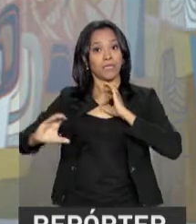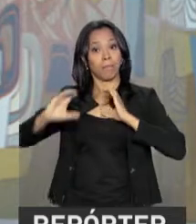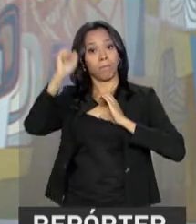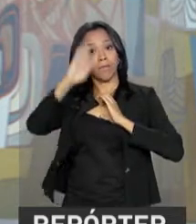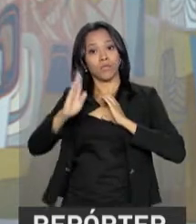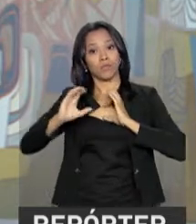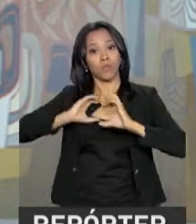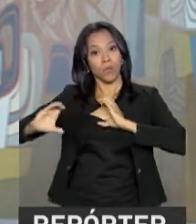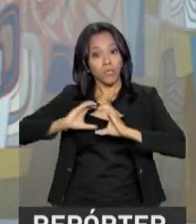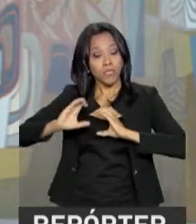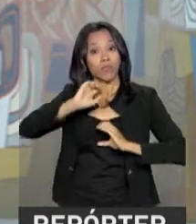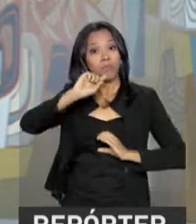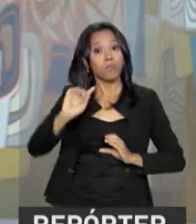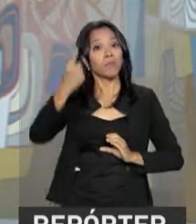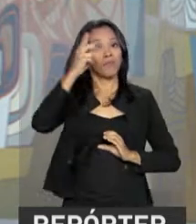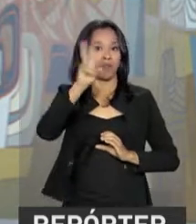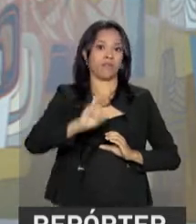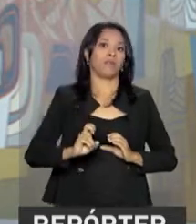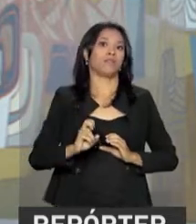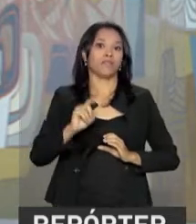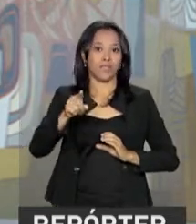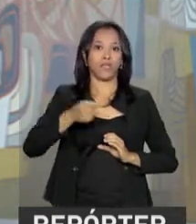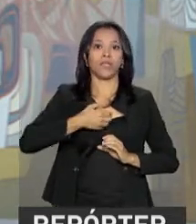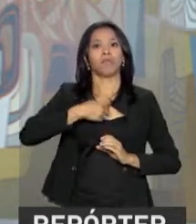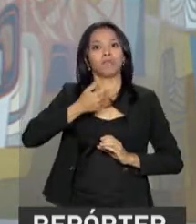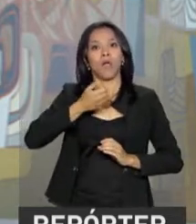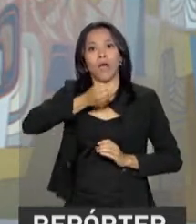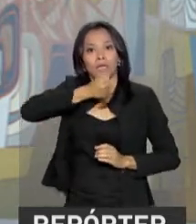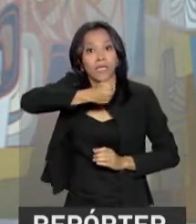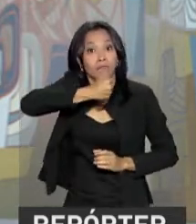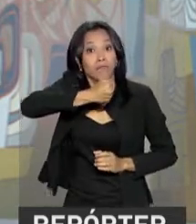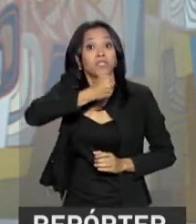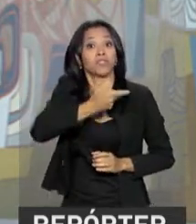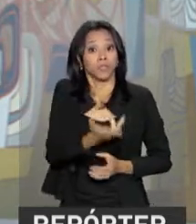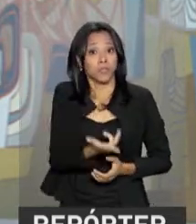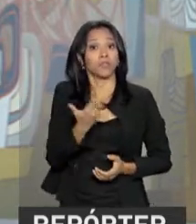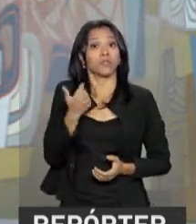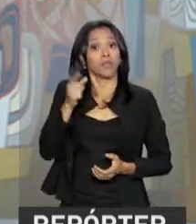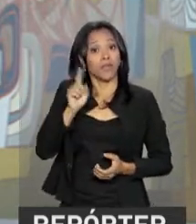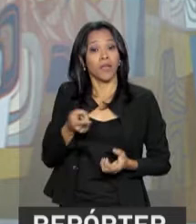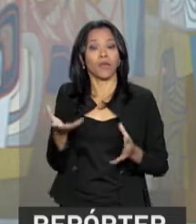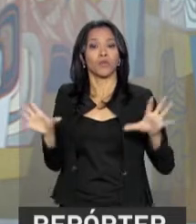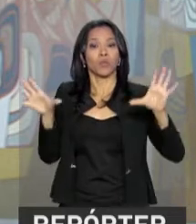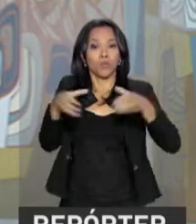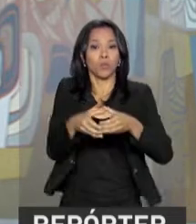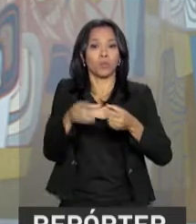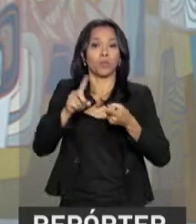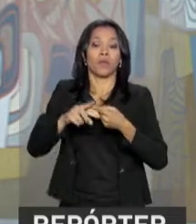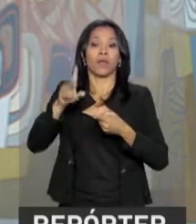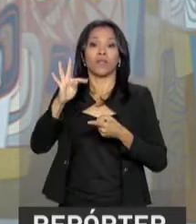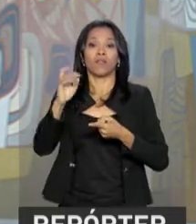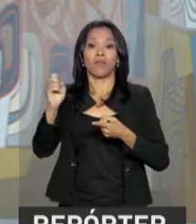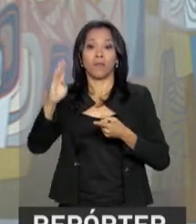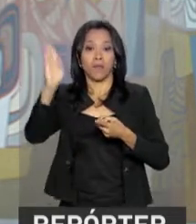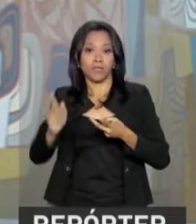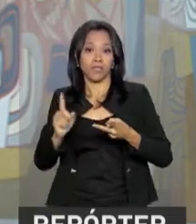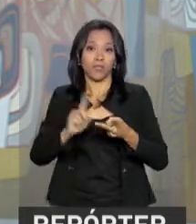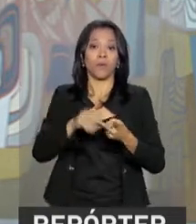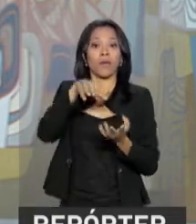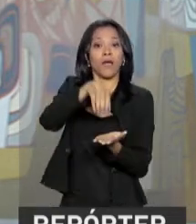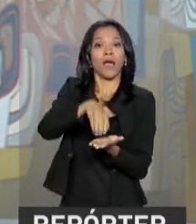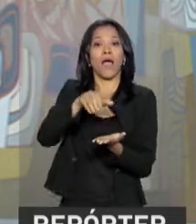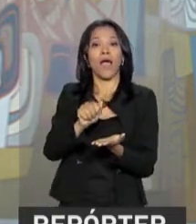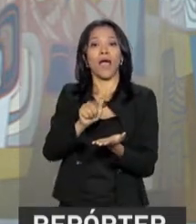que o presidente conversou com exclusividade com os veículos da EBC, da qual fazem parte a TV Brasil, a Agência